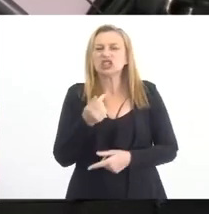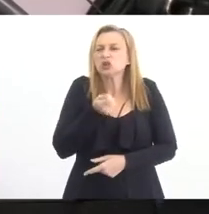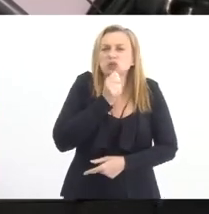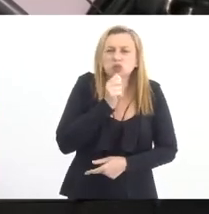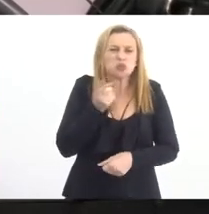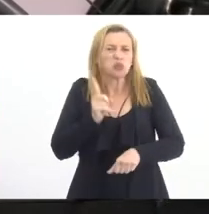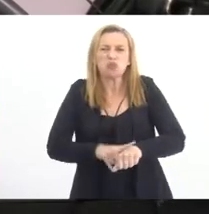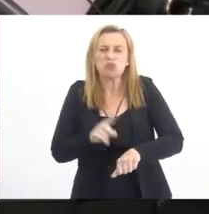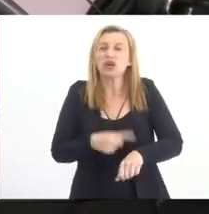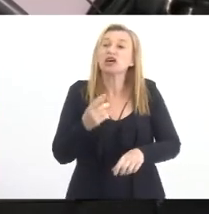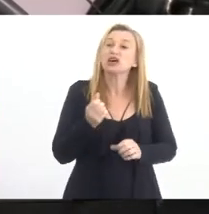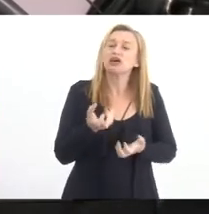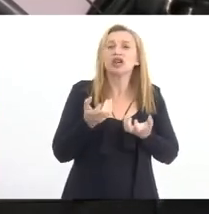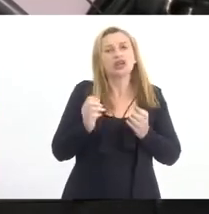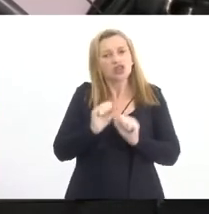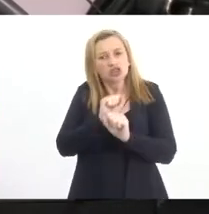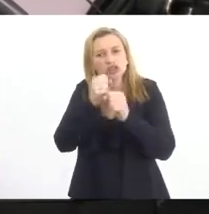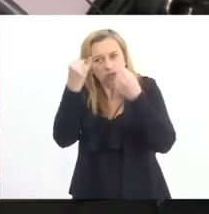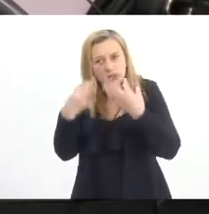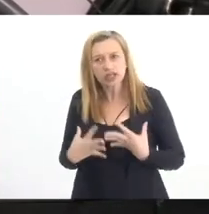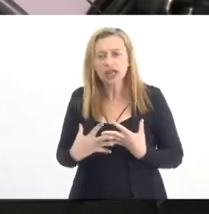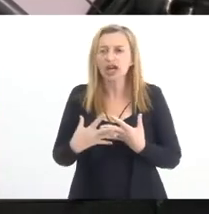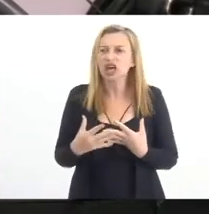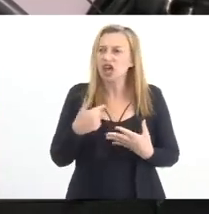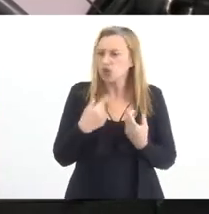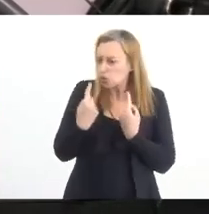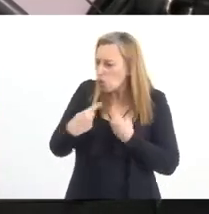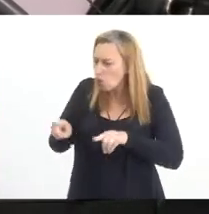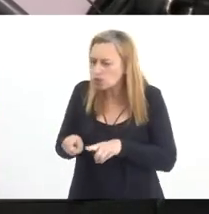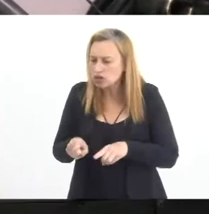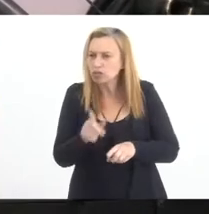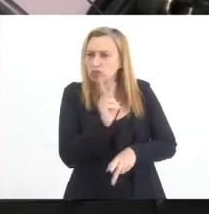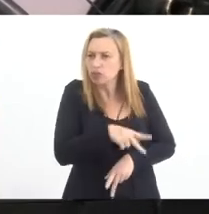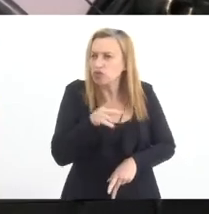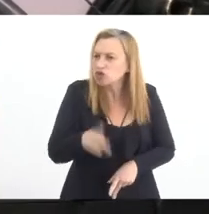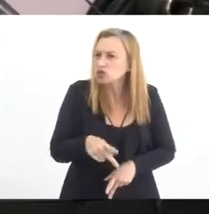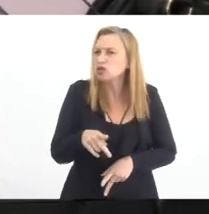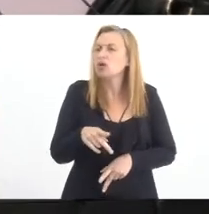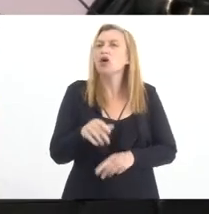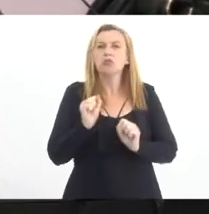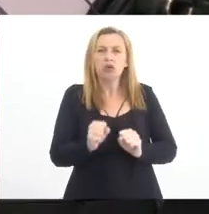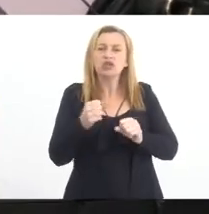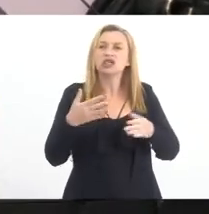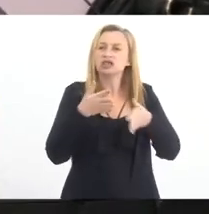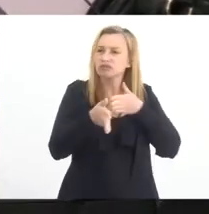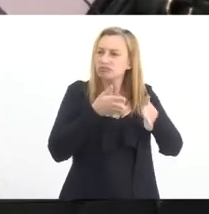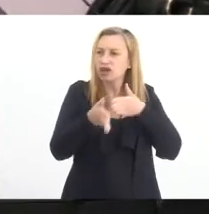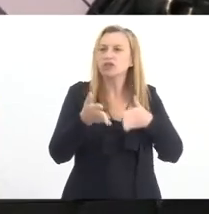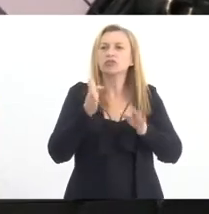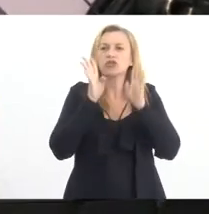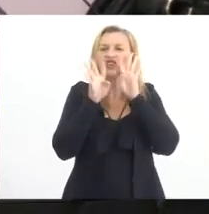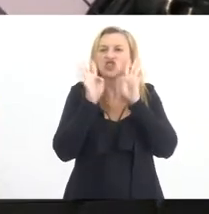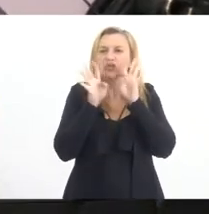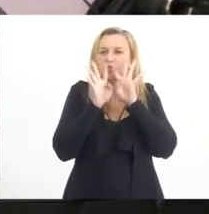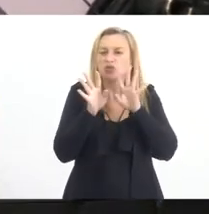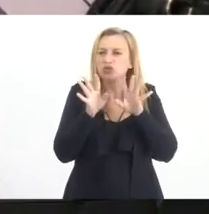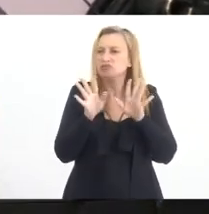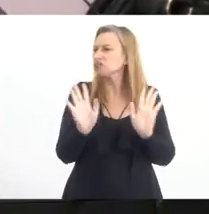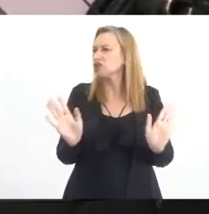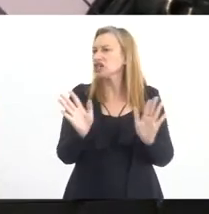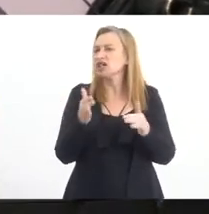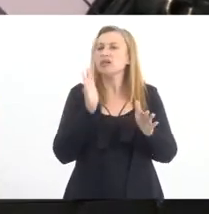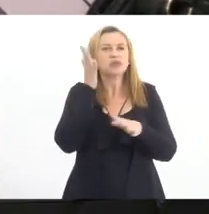aqui, quero que fique bem claro, em nenhum momento aqui eu sou contra professor, pode entrar no meu Facebook à vontade, botar mensagem, fazer o que